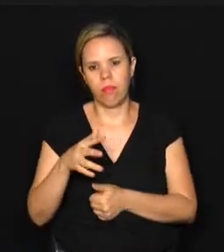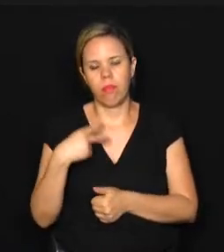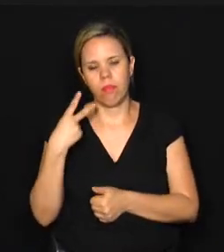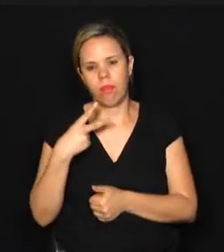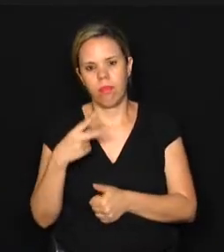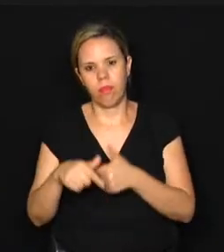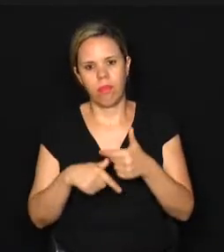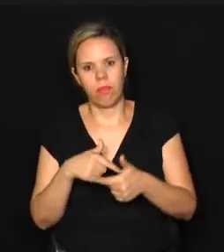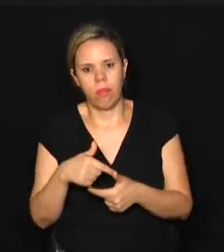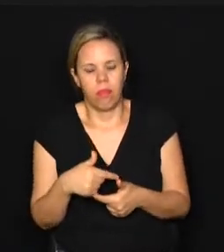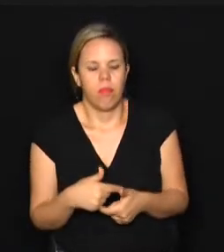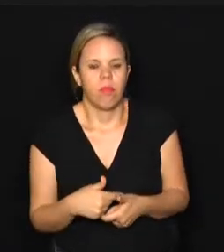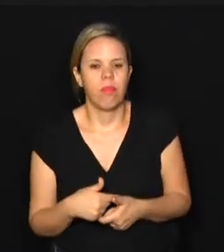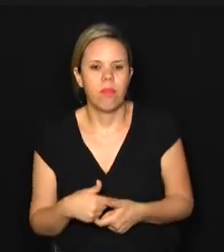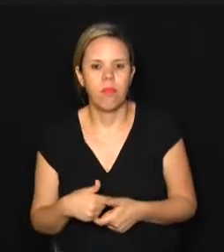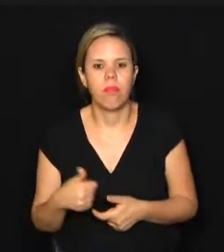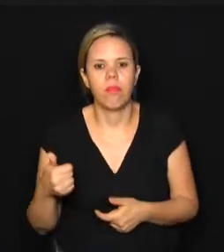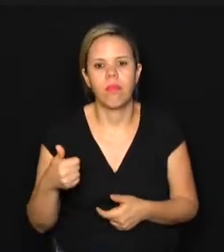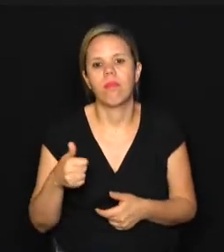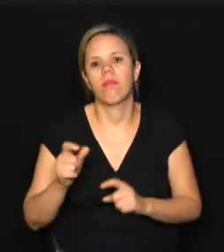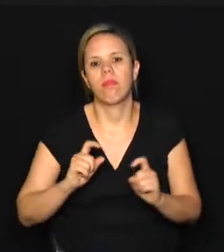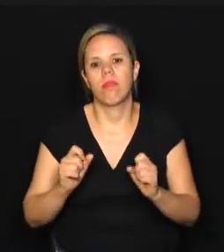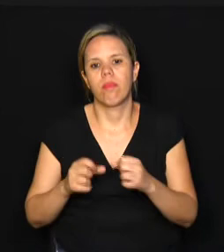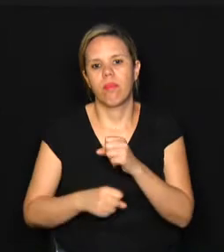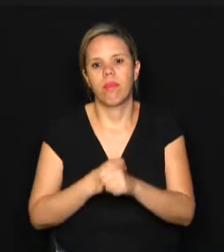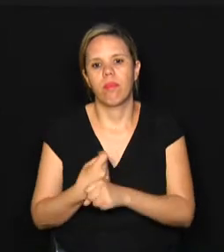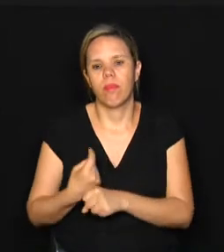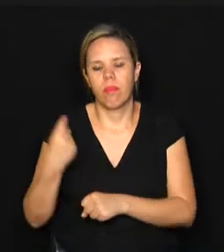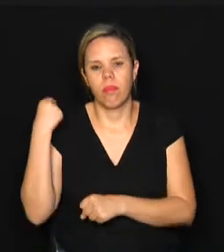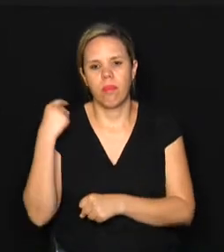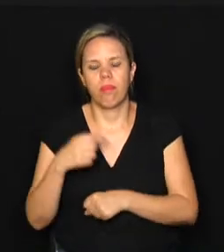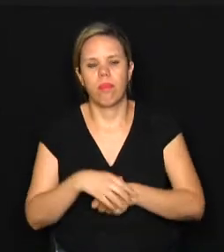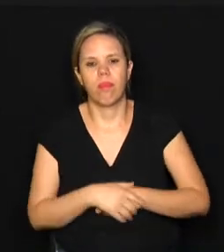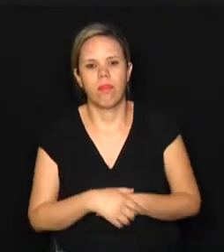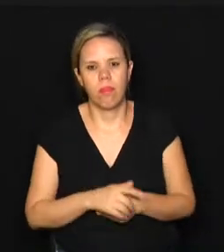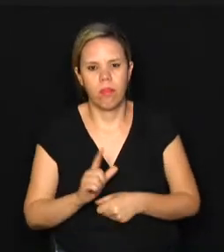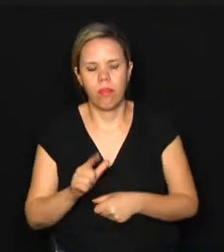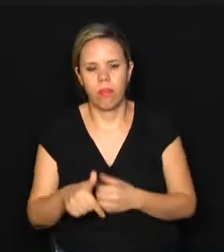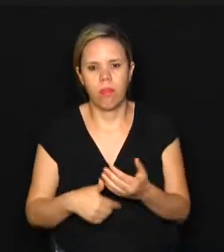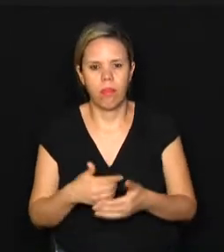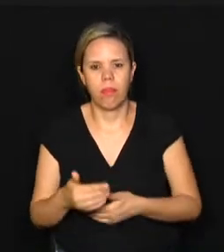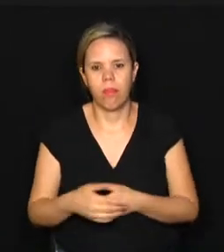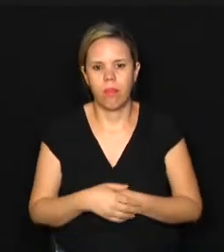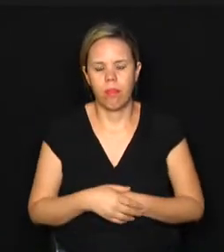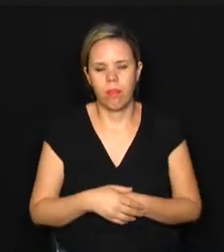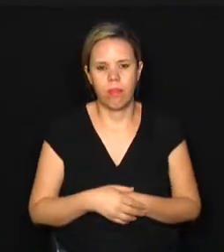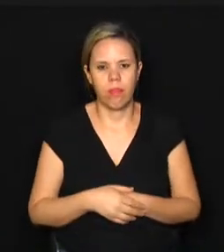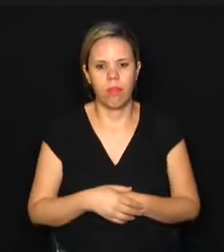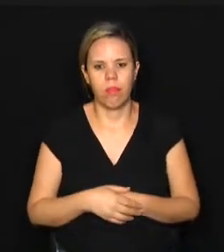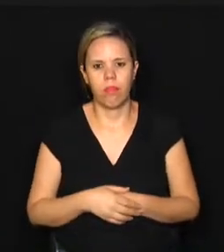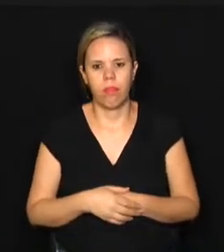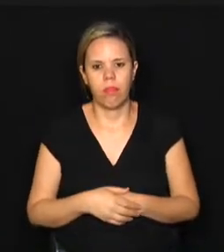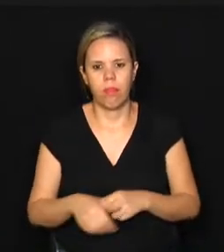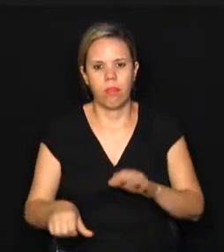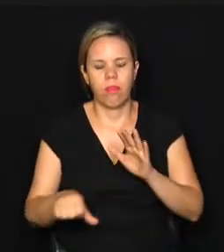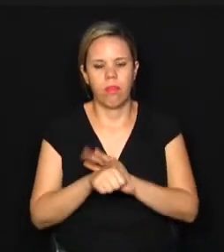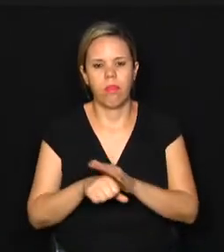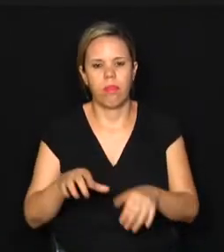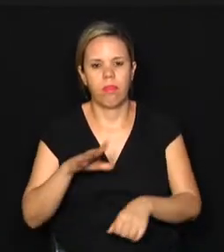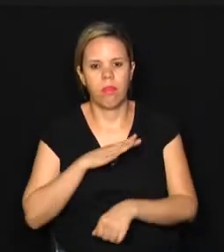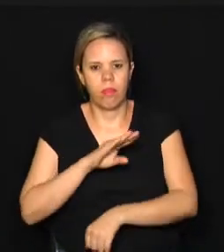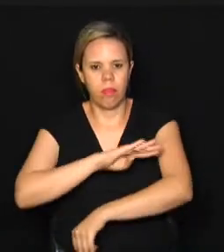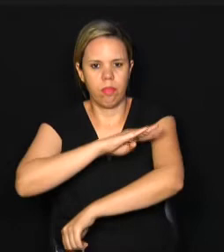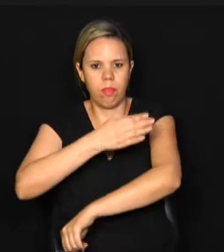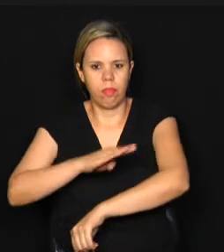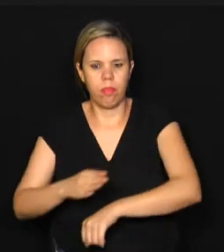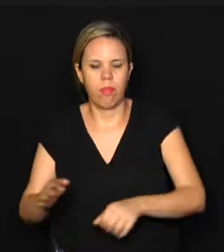vereadores. A gente, na primeira sessão do ano passado, logo após o crime lá de Brumadinho, a gente encheu lá